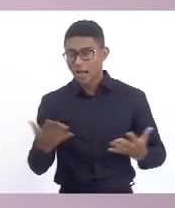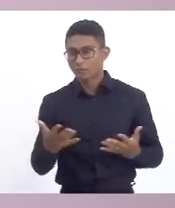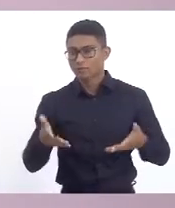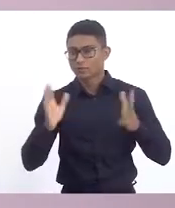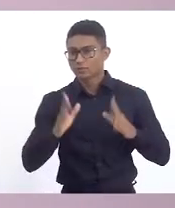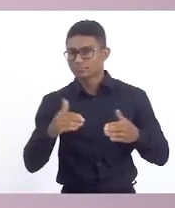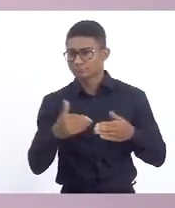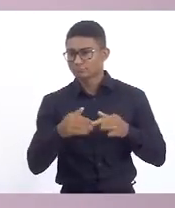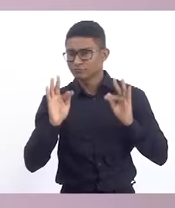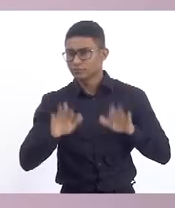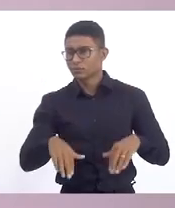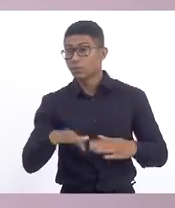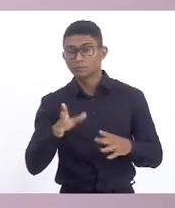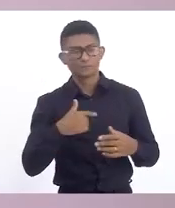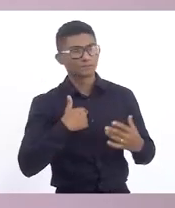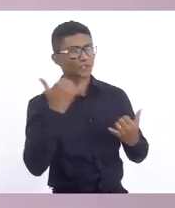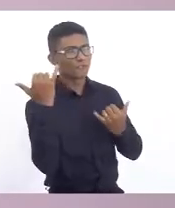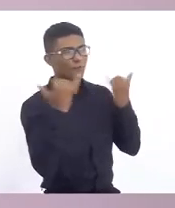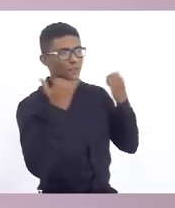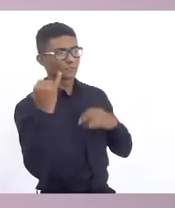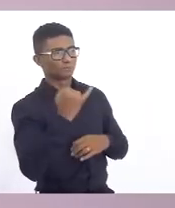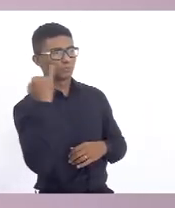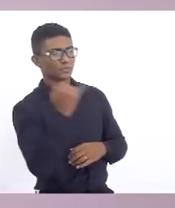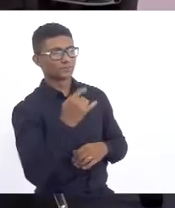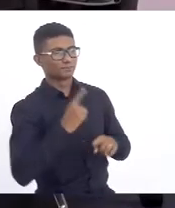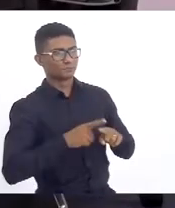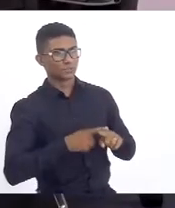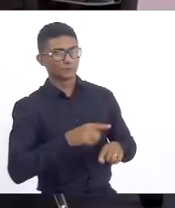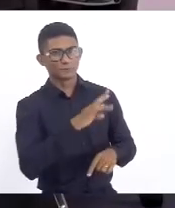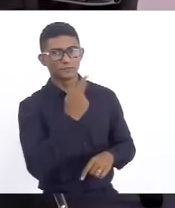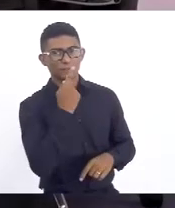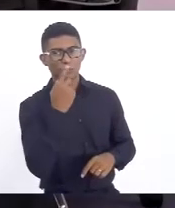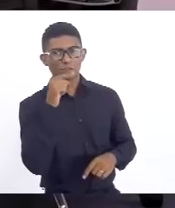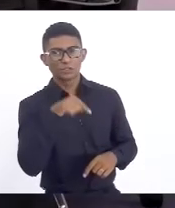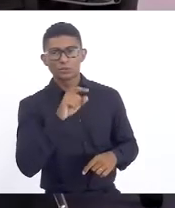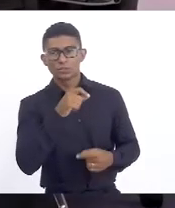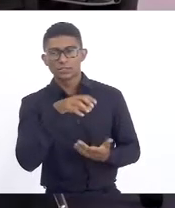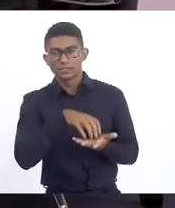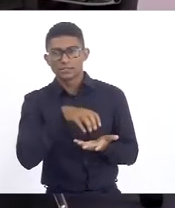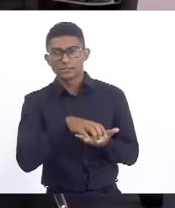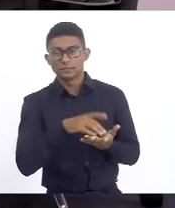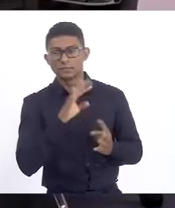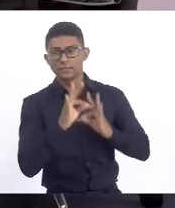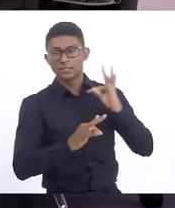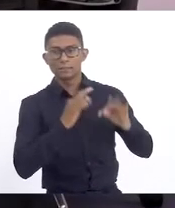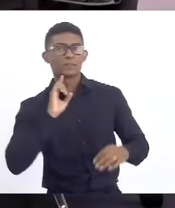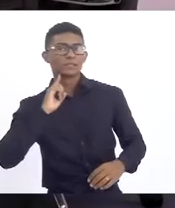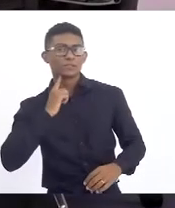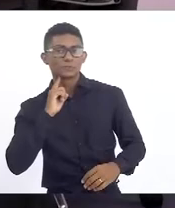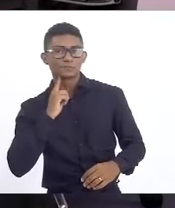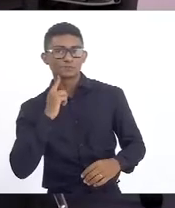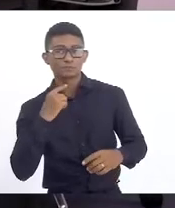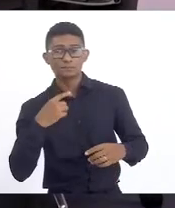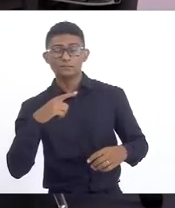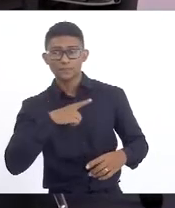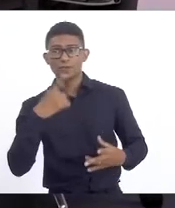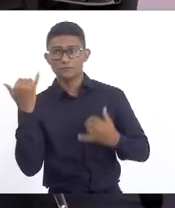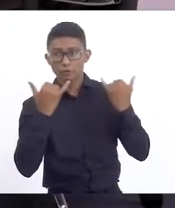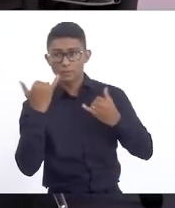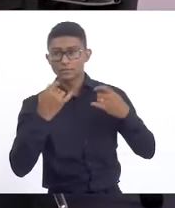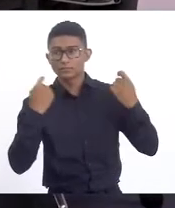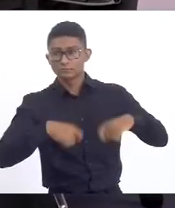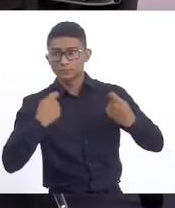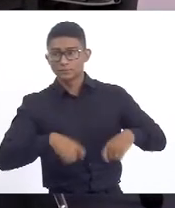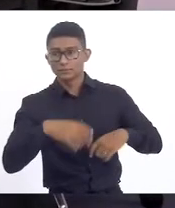só queria fazer uma informação importante, porque já que se citou aqui a situação das estações de tratamento de esgoto de Nova Iguaçu, tem um dado que é importante compartilhar com essa